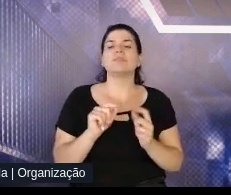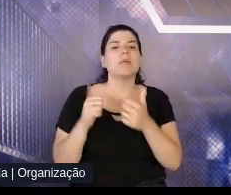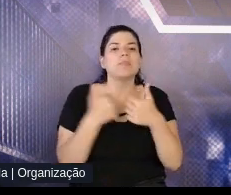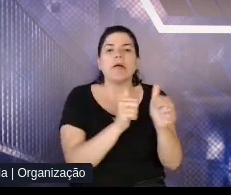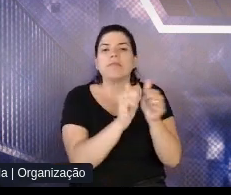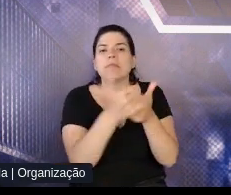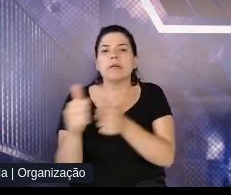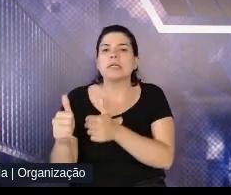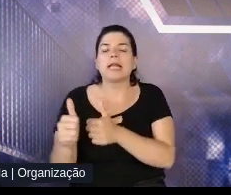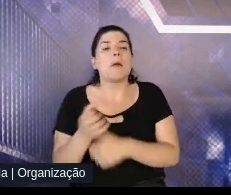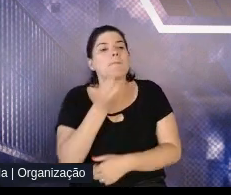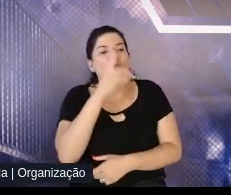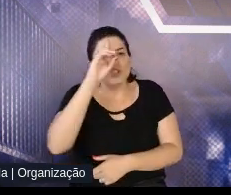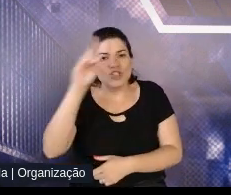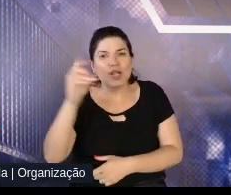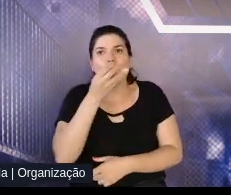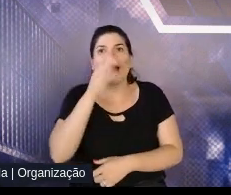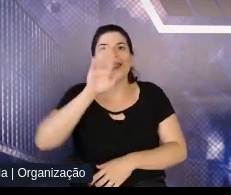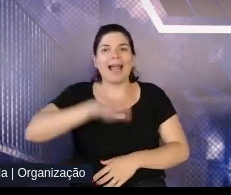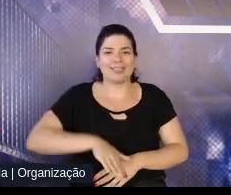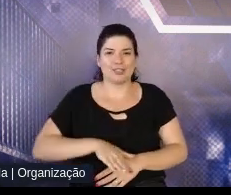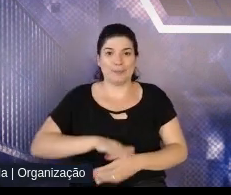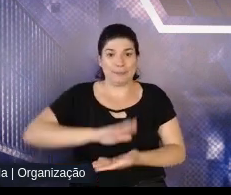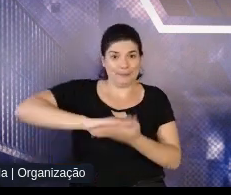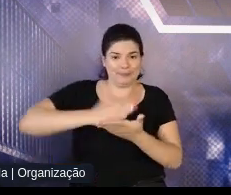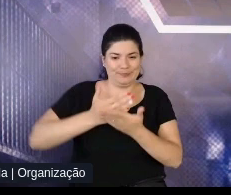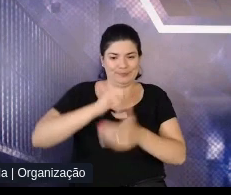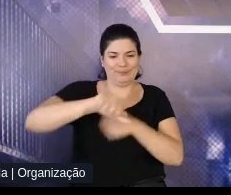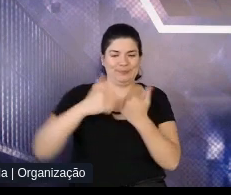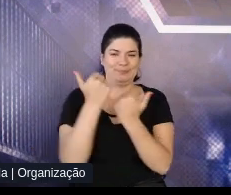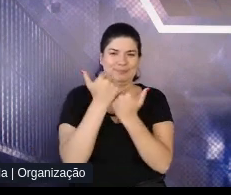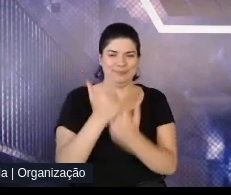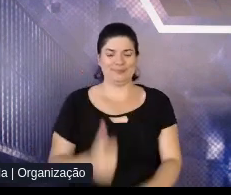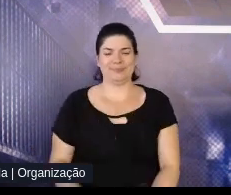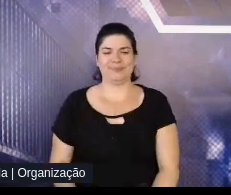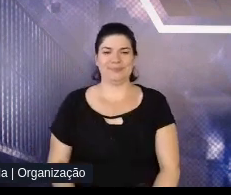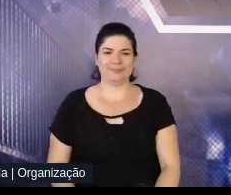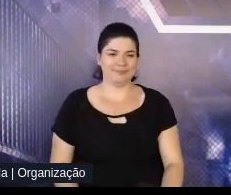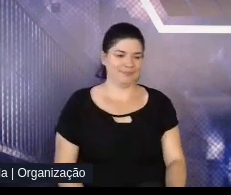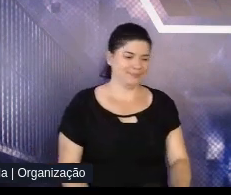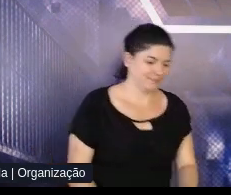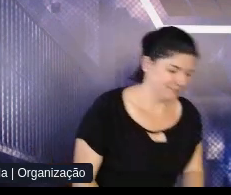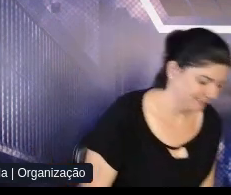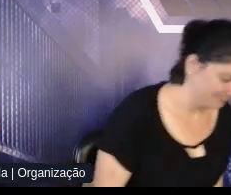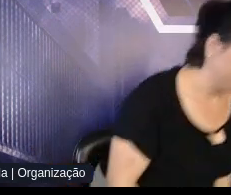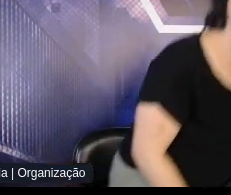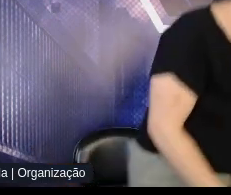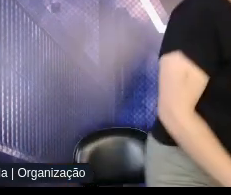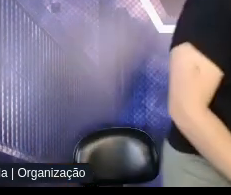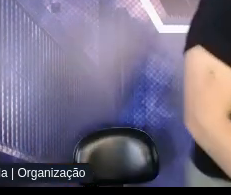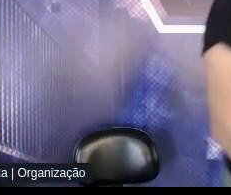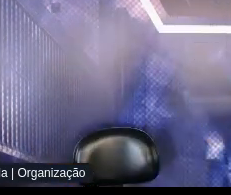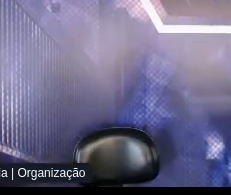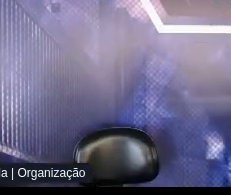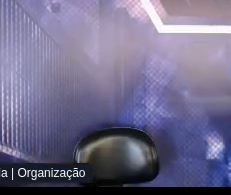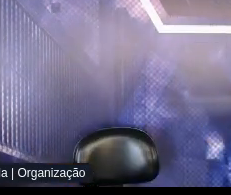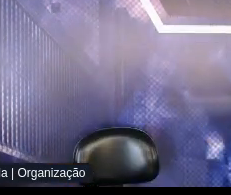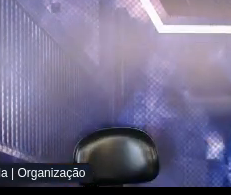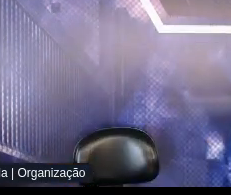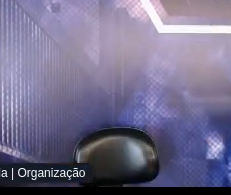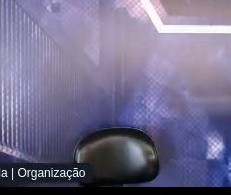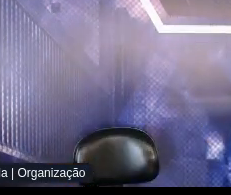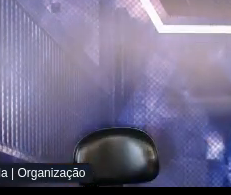hora. Bom dia, boa tarde, precisa de alguma ajuda? Ou tem aquele vendedor que ele não fala com você, mas ele fica no